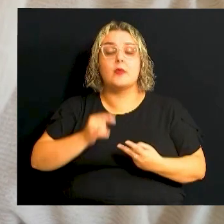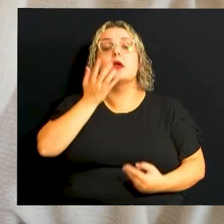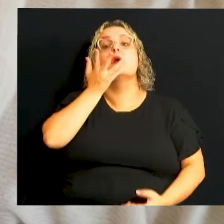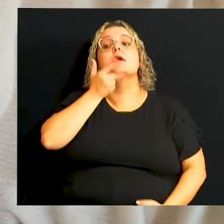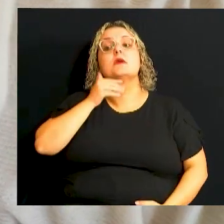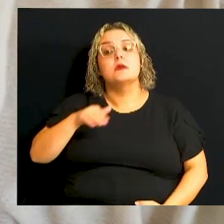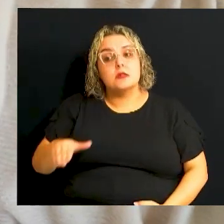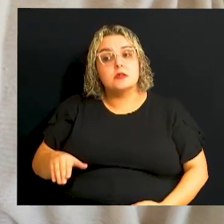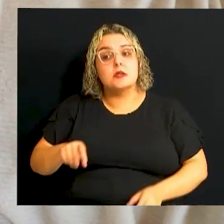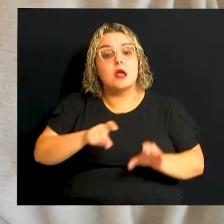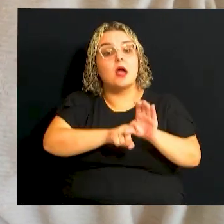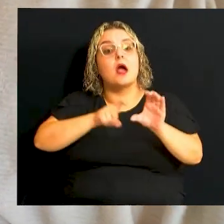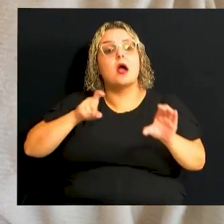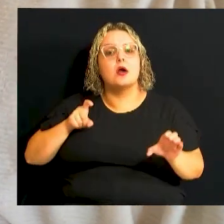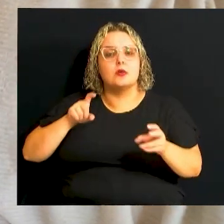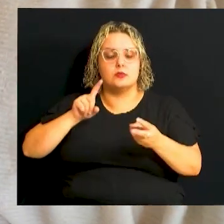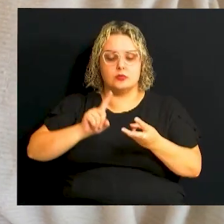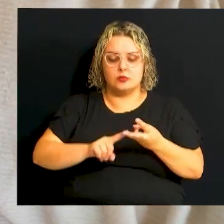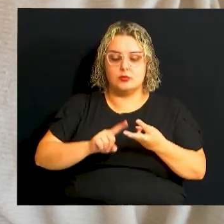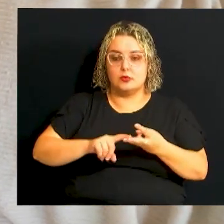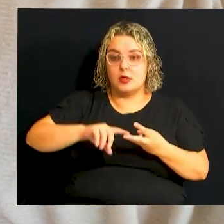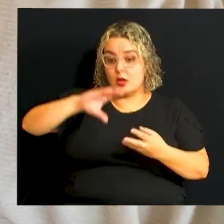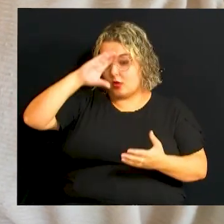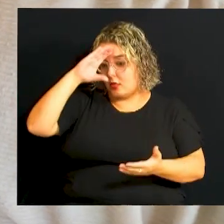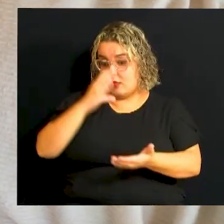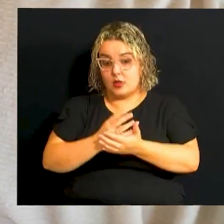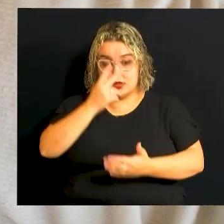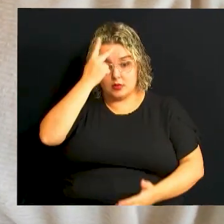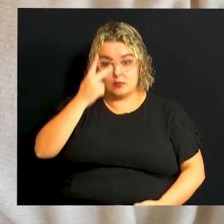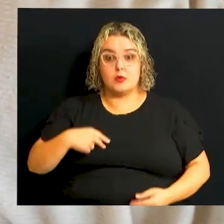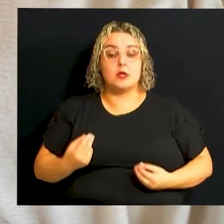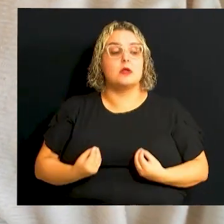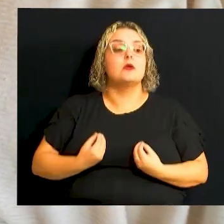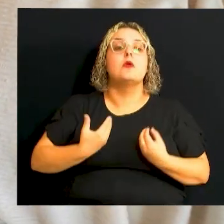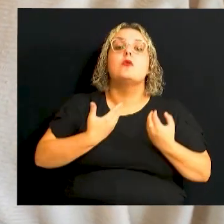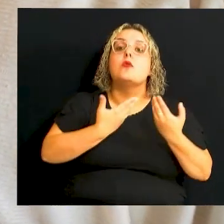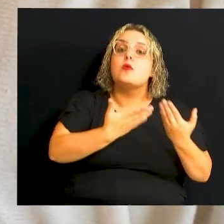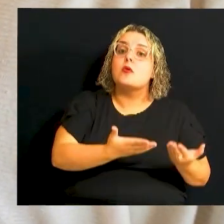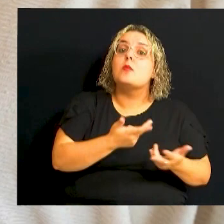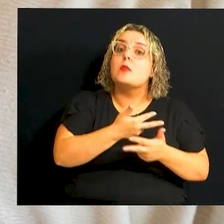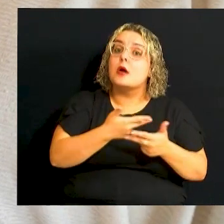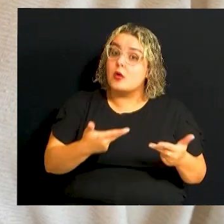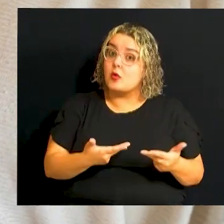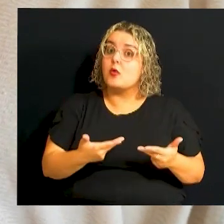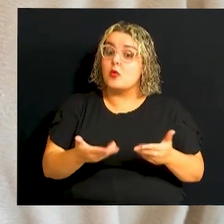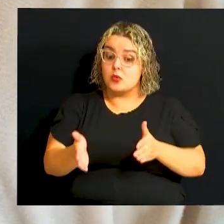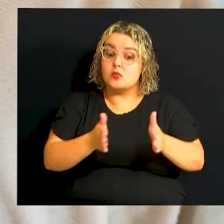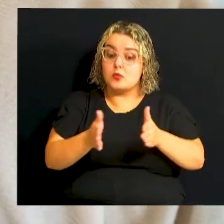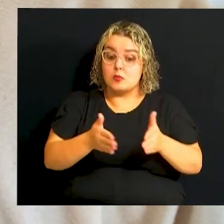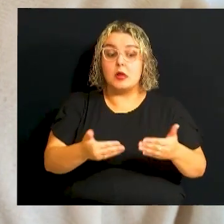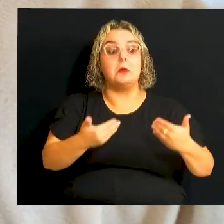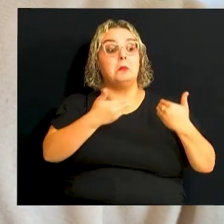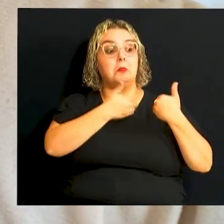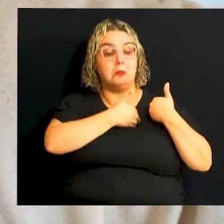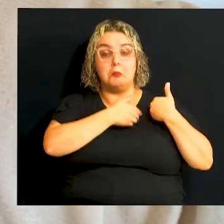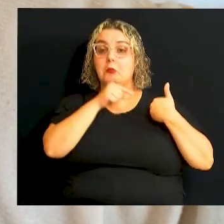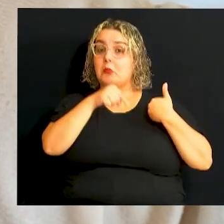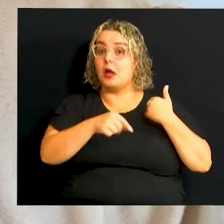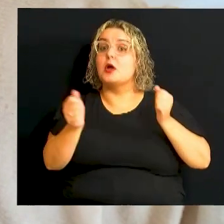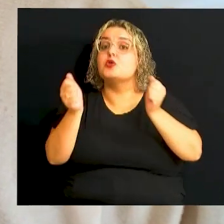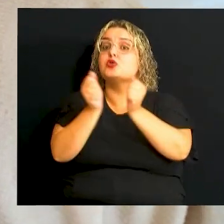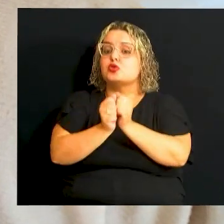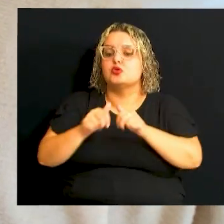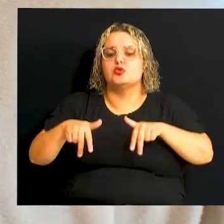fazer com que a criança tenha autonomia, autoconfiança, porque você está oferecendo a ela um momento